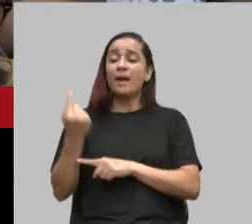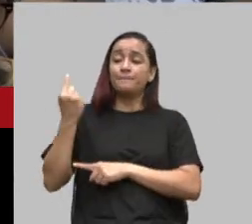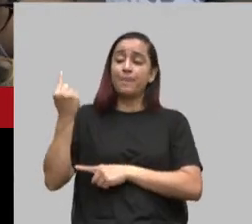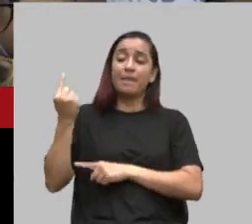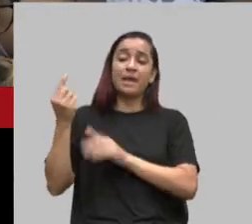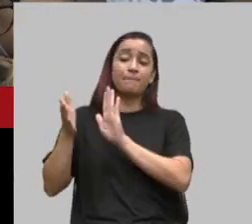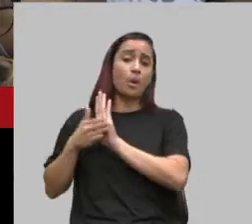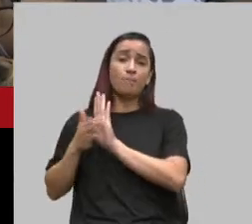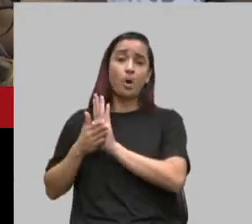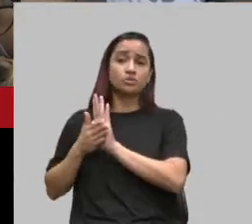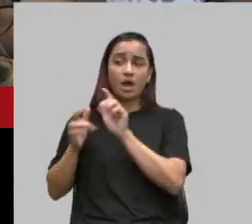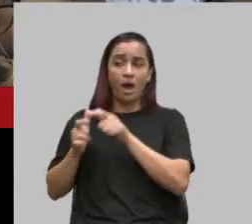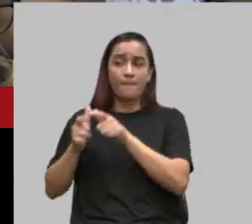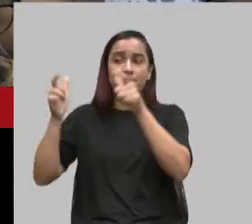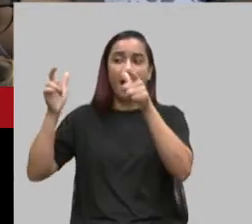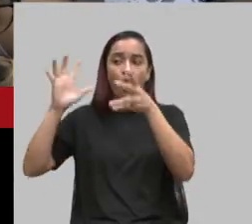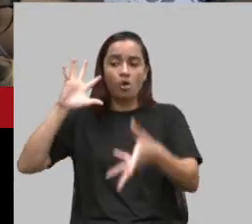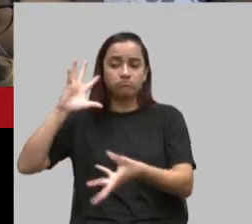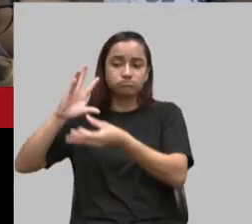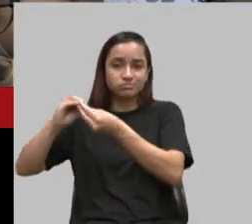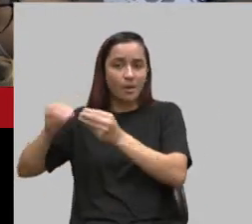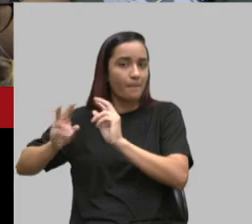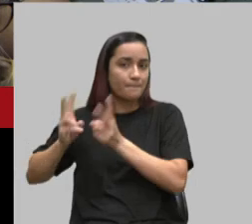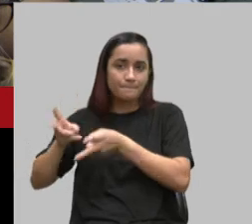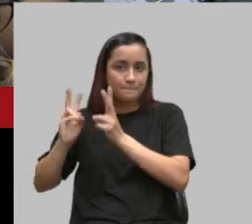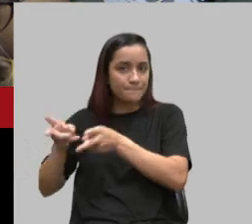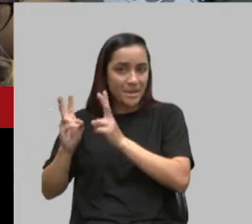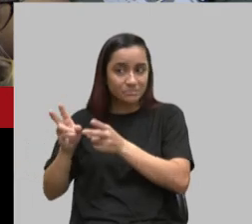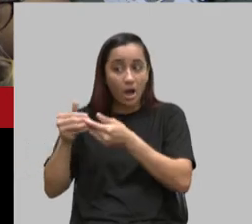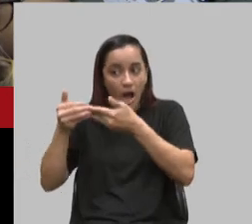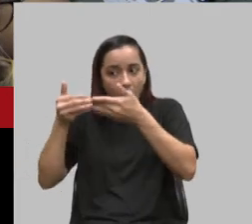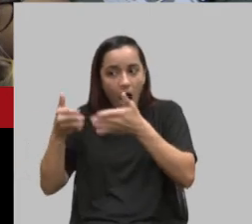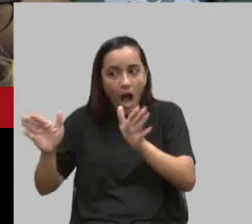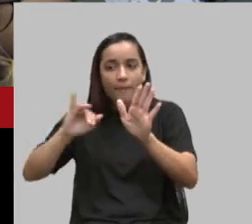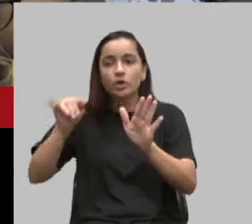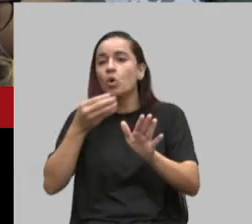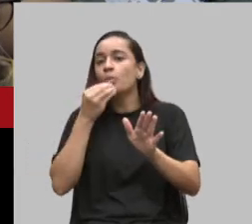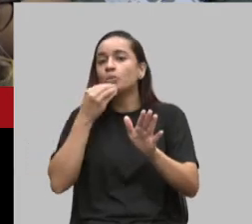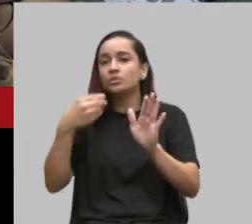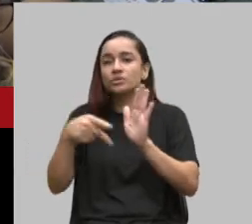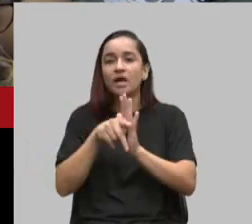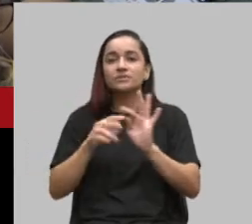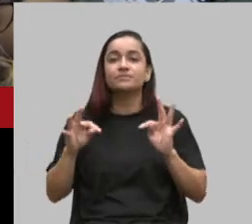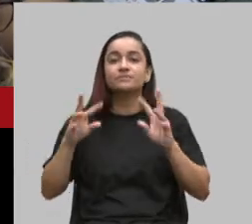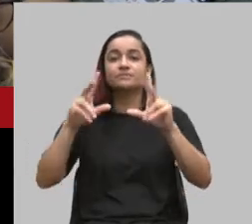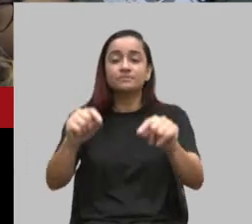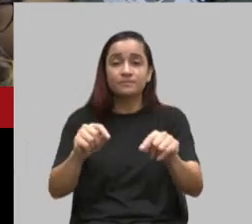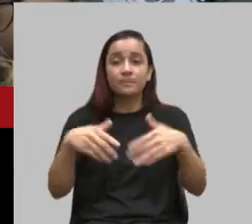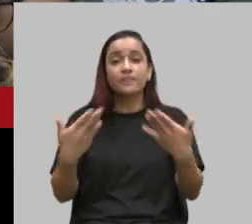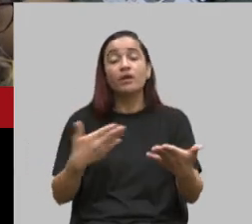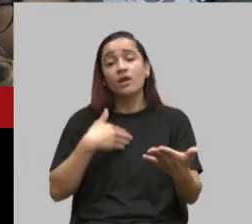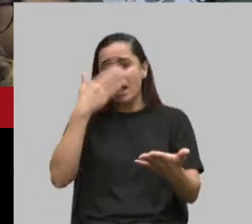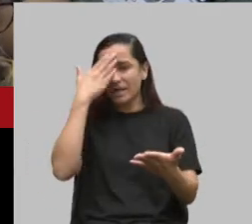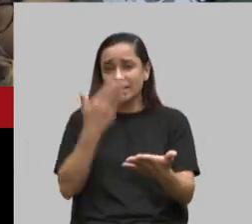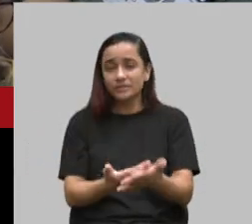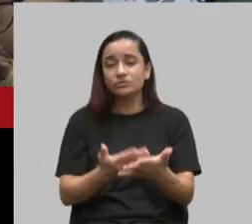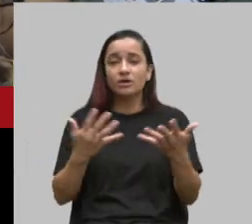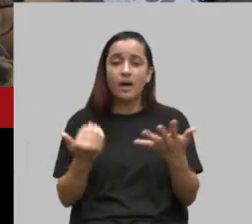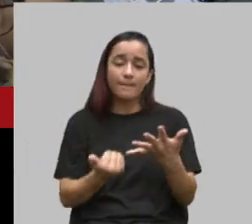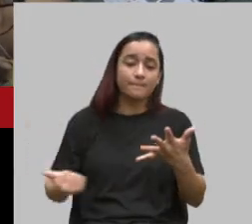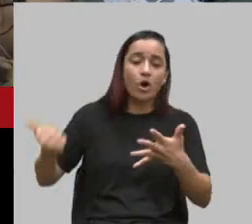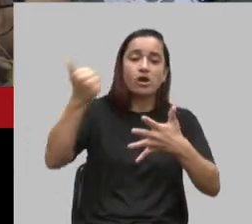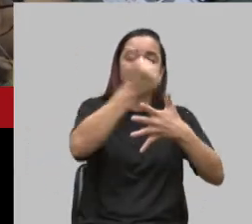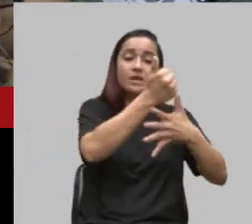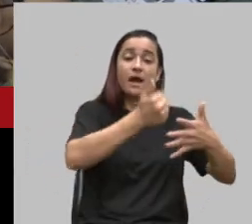mais abrangente efetiva abrir muito mais oportunidades Eu acredito na priorização da primeira e